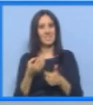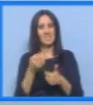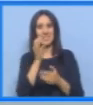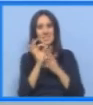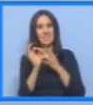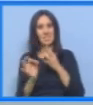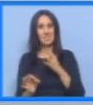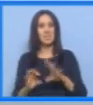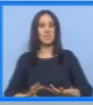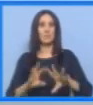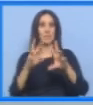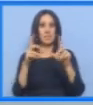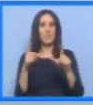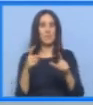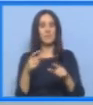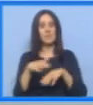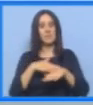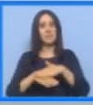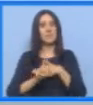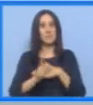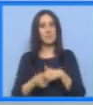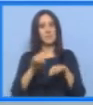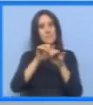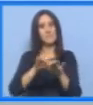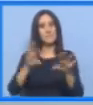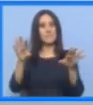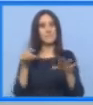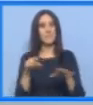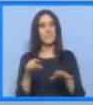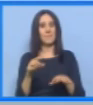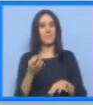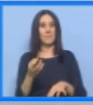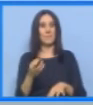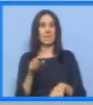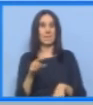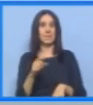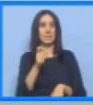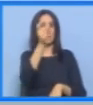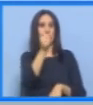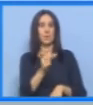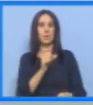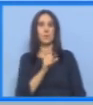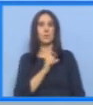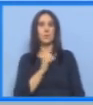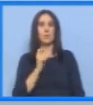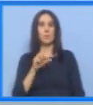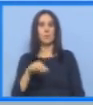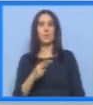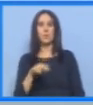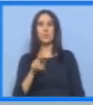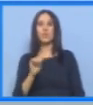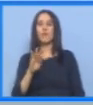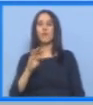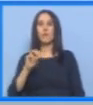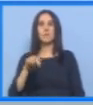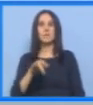a evolução e o que vão fazendo também para a divulgação desta figura de Conde Manuel Nunes